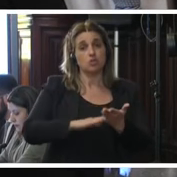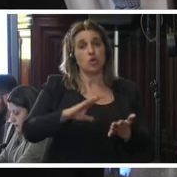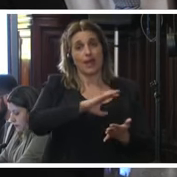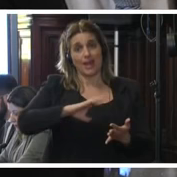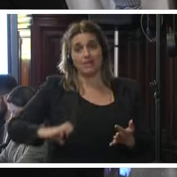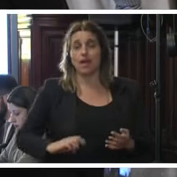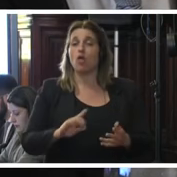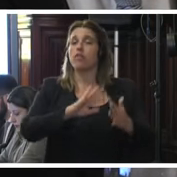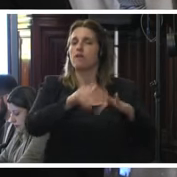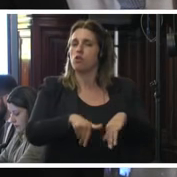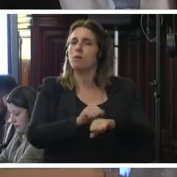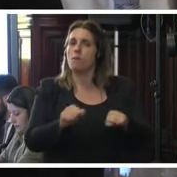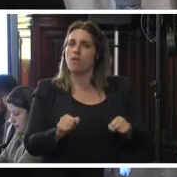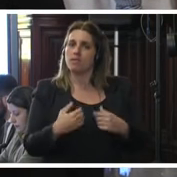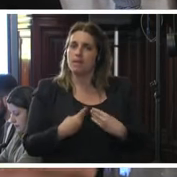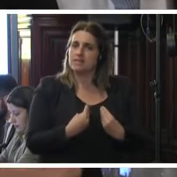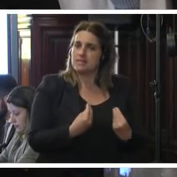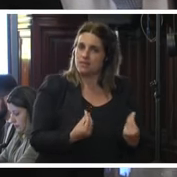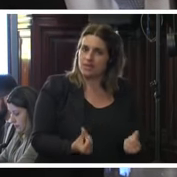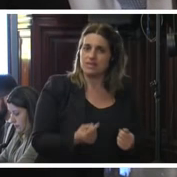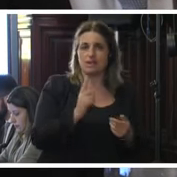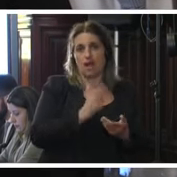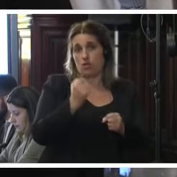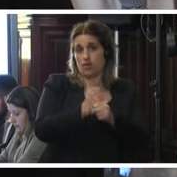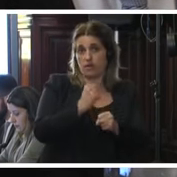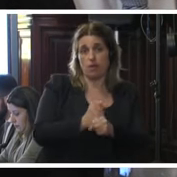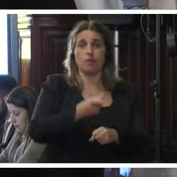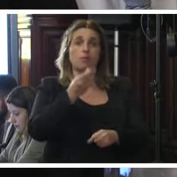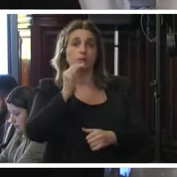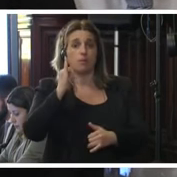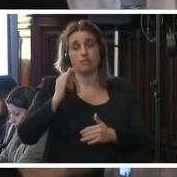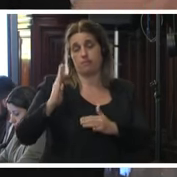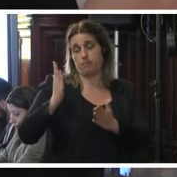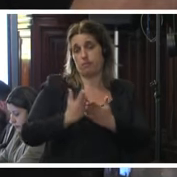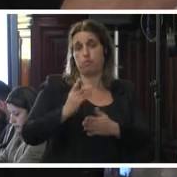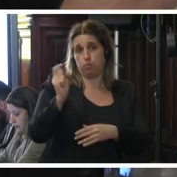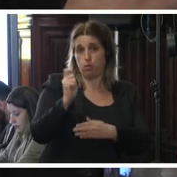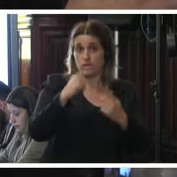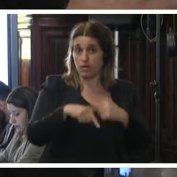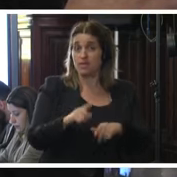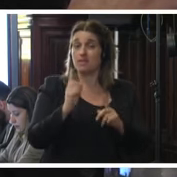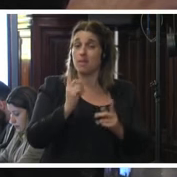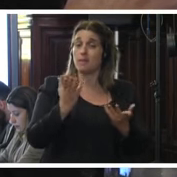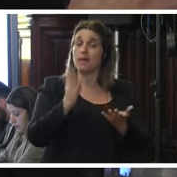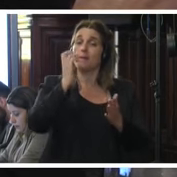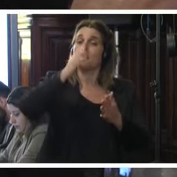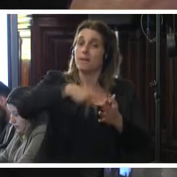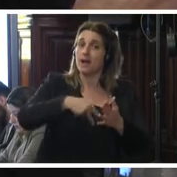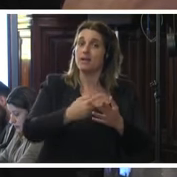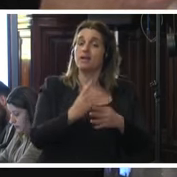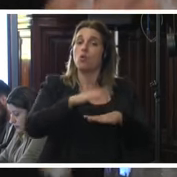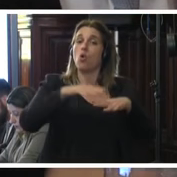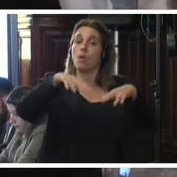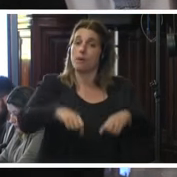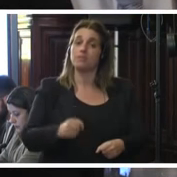sensibilização de agentes públicos. Cumpre destacar que o plano tem como compromisso a participação social no